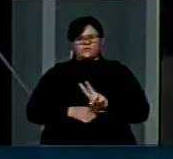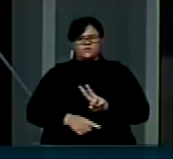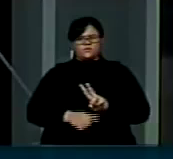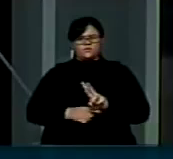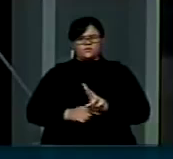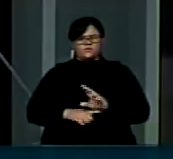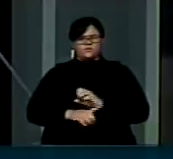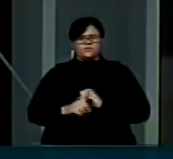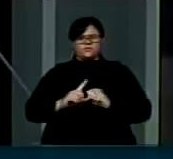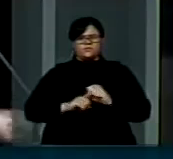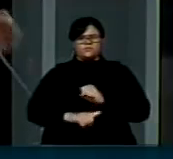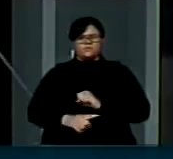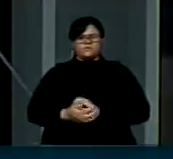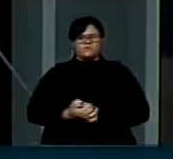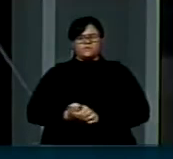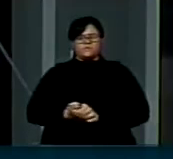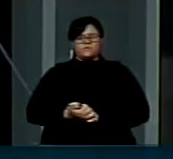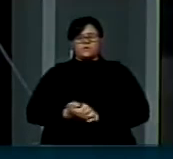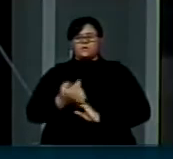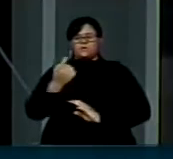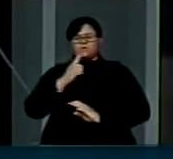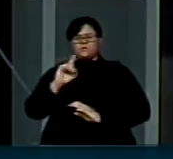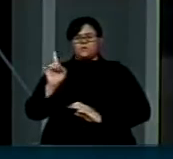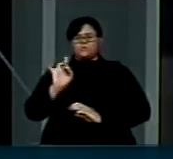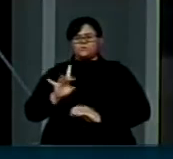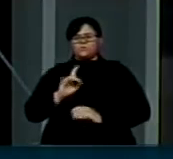sociedade. Passa não apenas pela